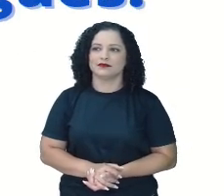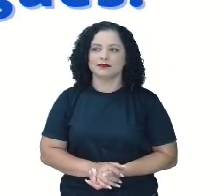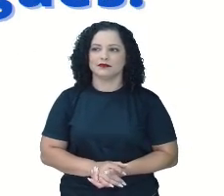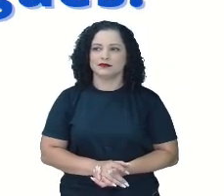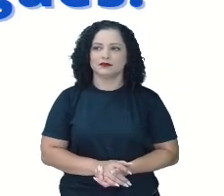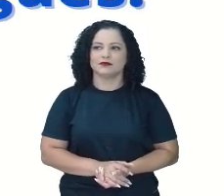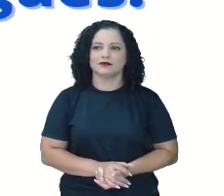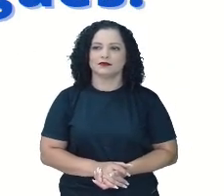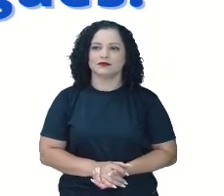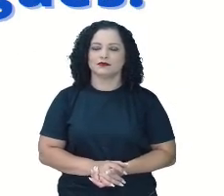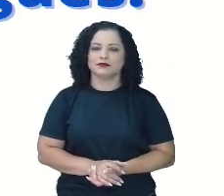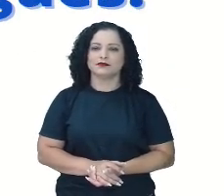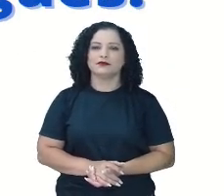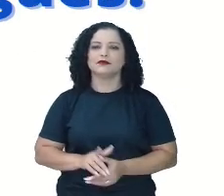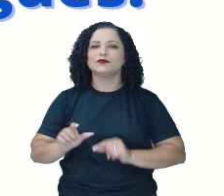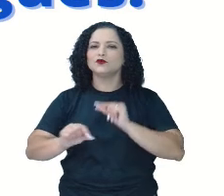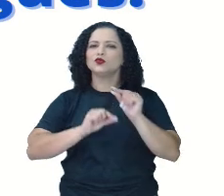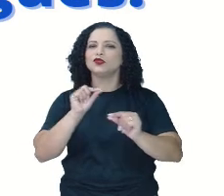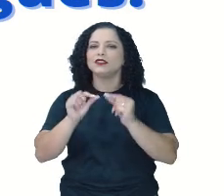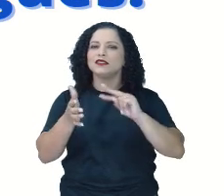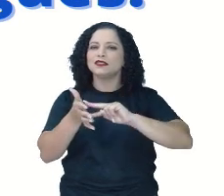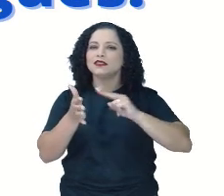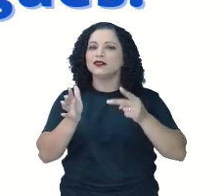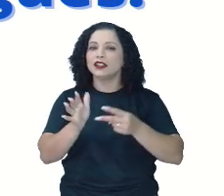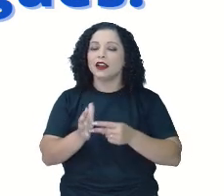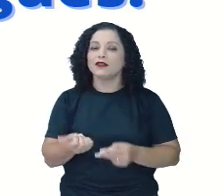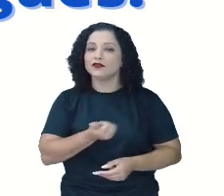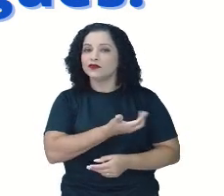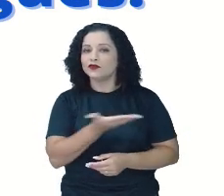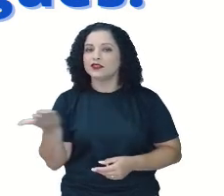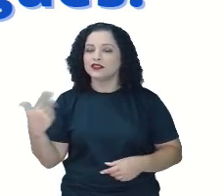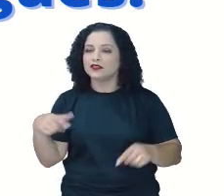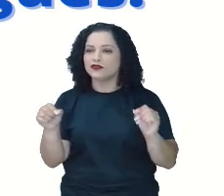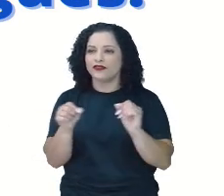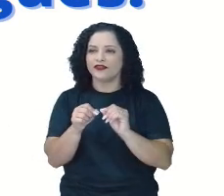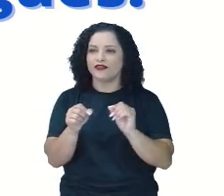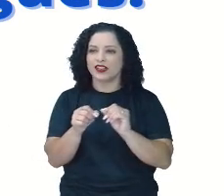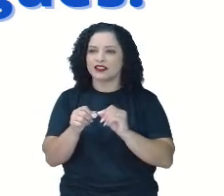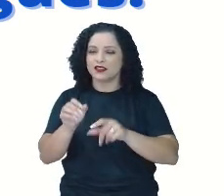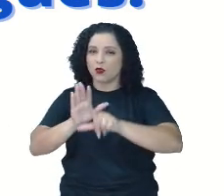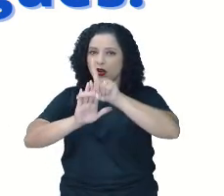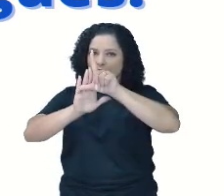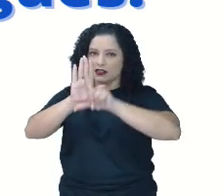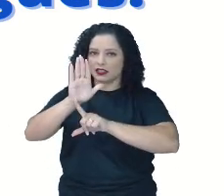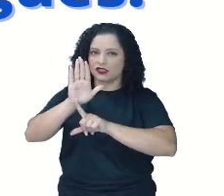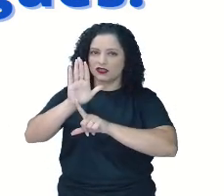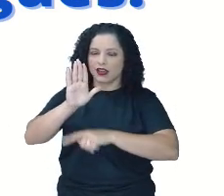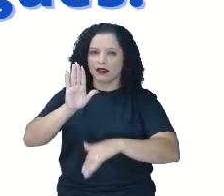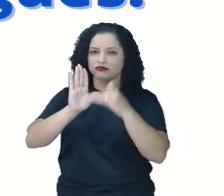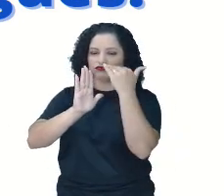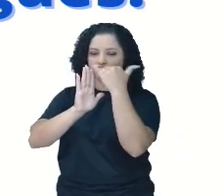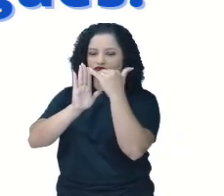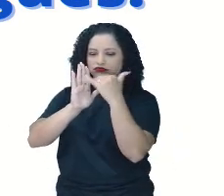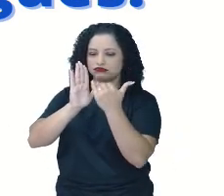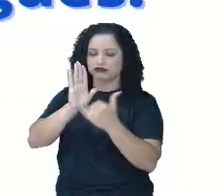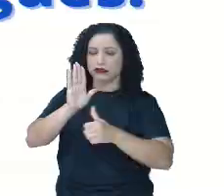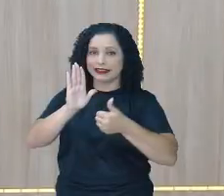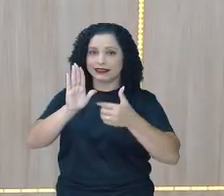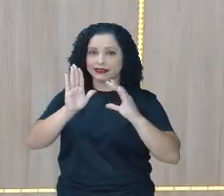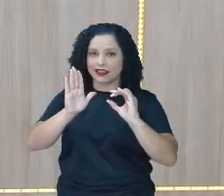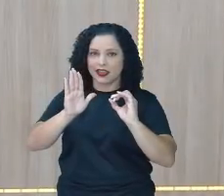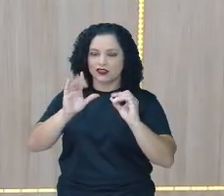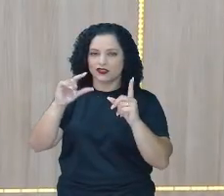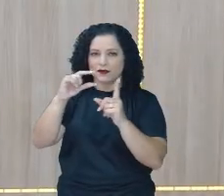in English. Ou seja, faça em inglês uma lista de 10 palavras mais faladas em português, ou